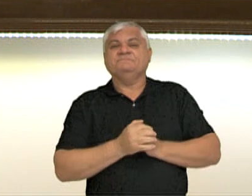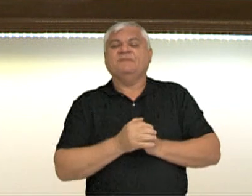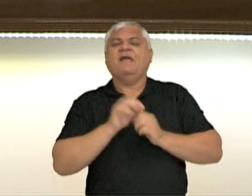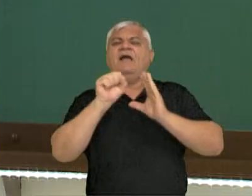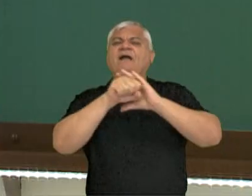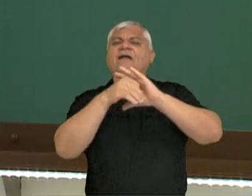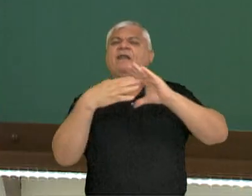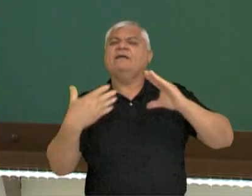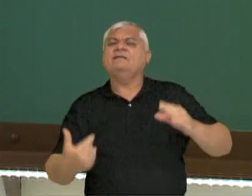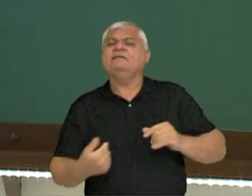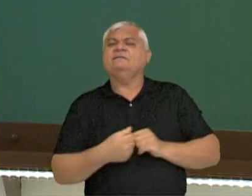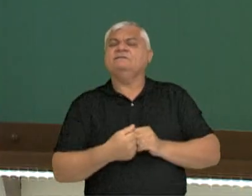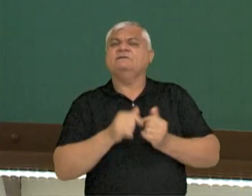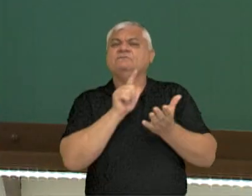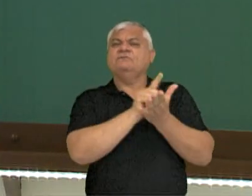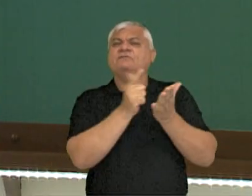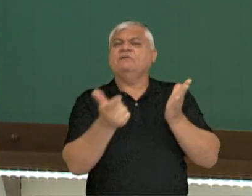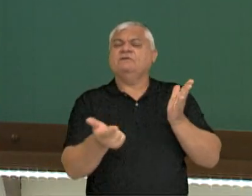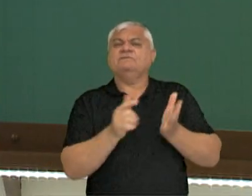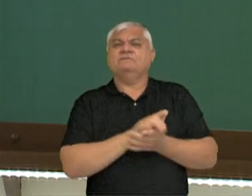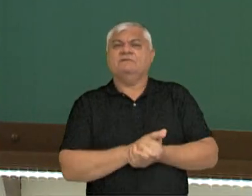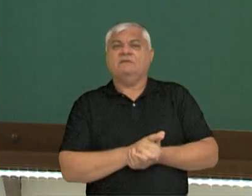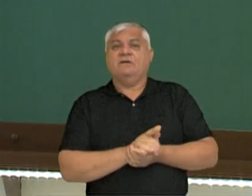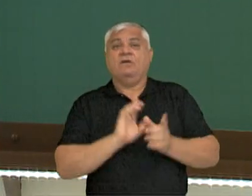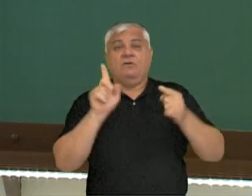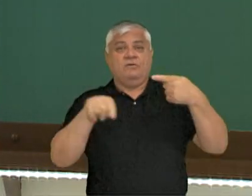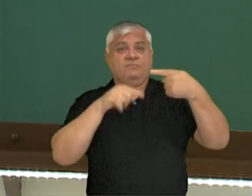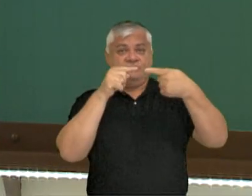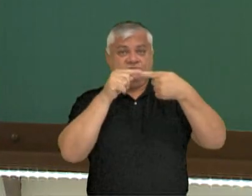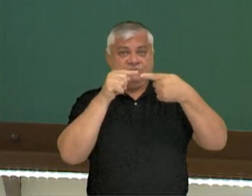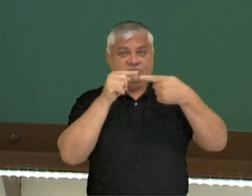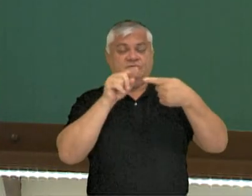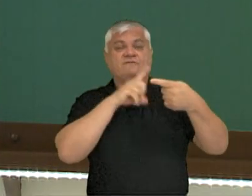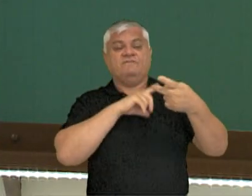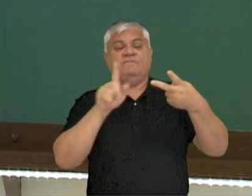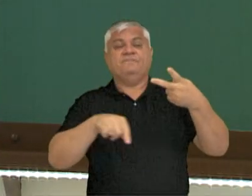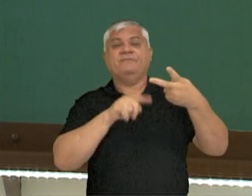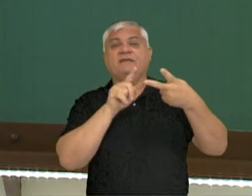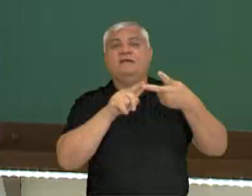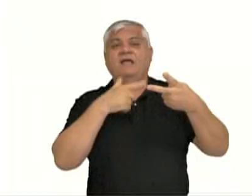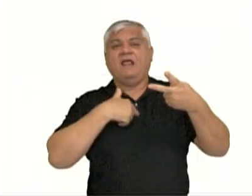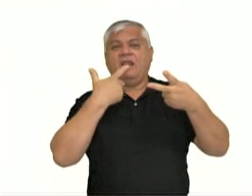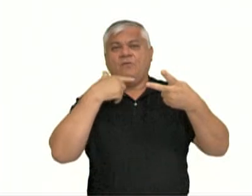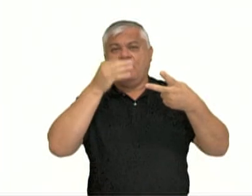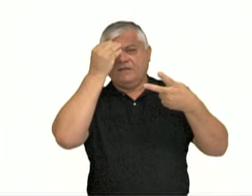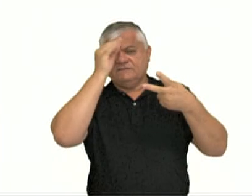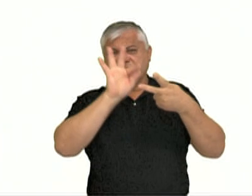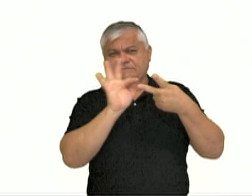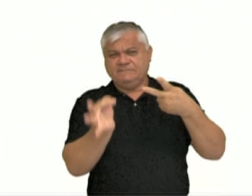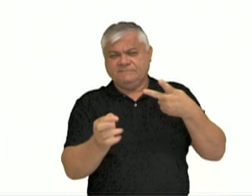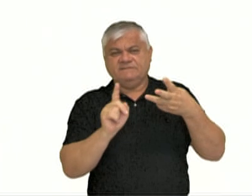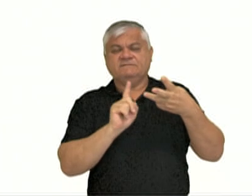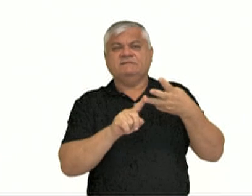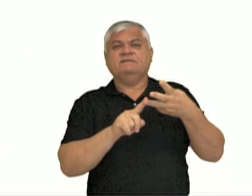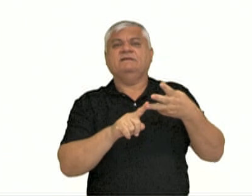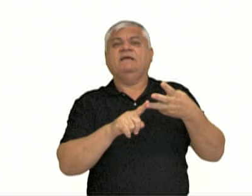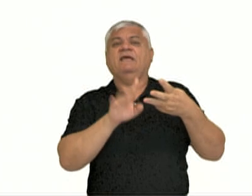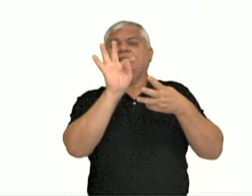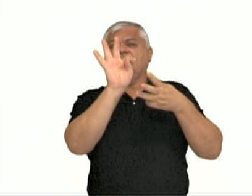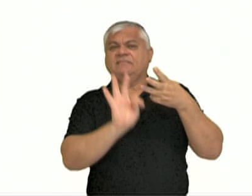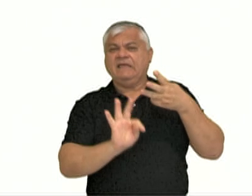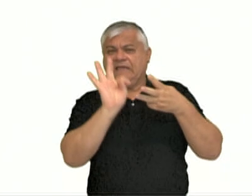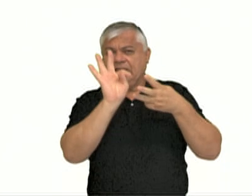Características do editorial: caráter objetivo e subjetivo, linguagem simples e clara,